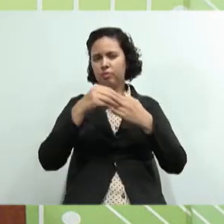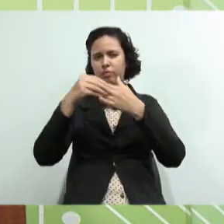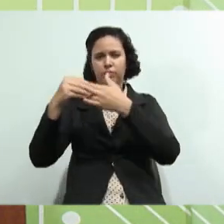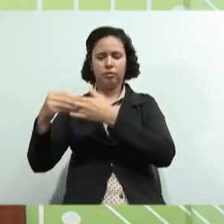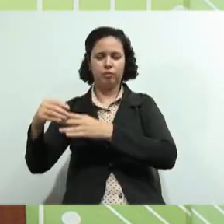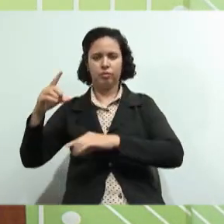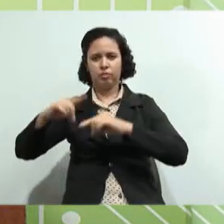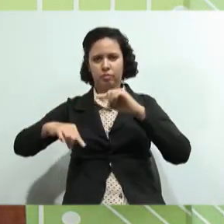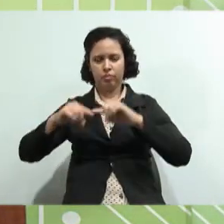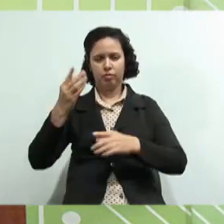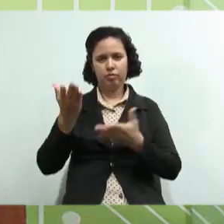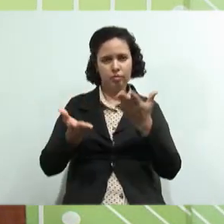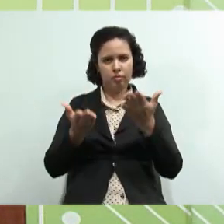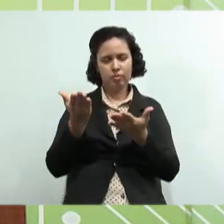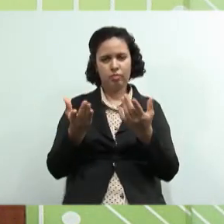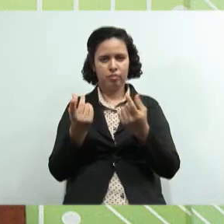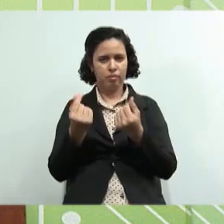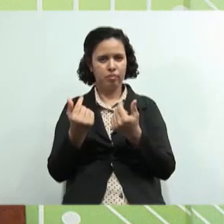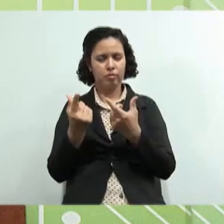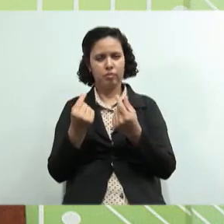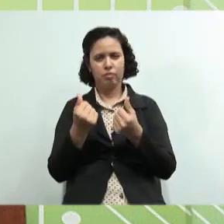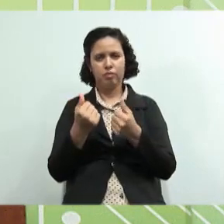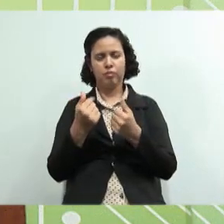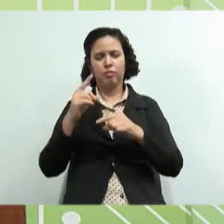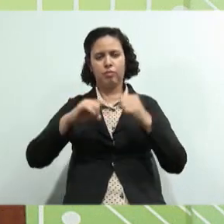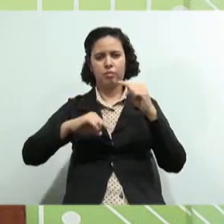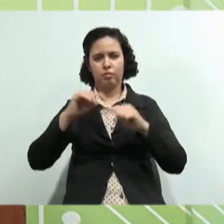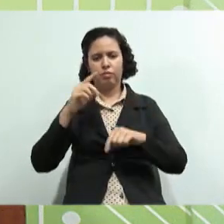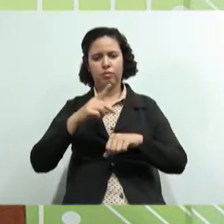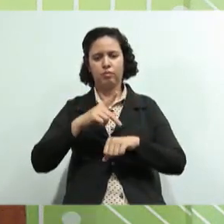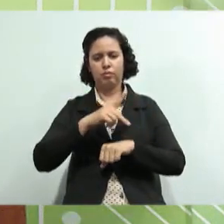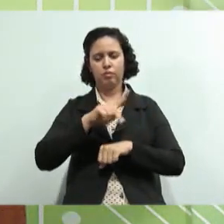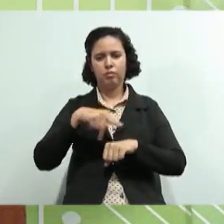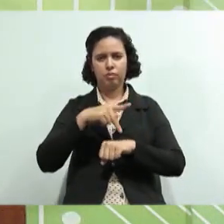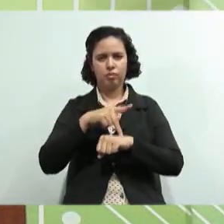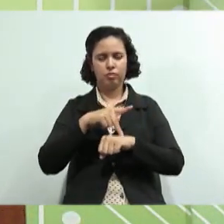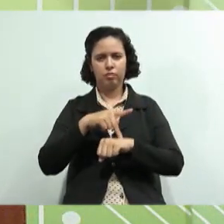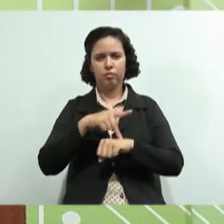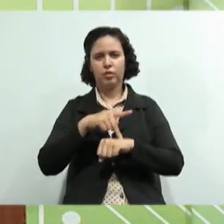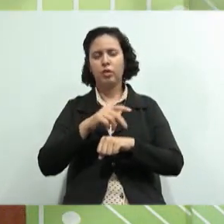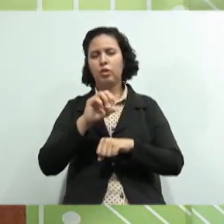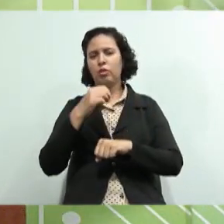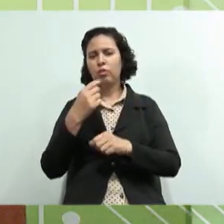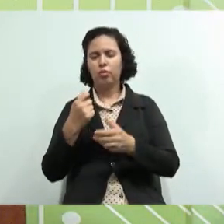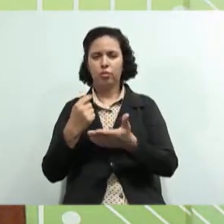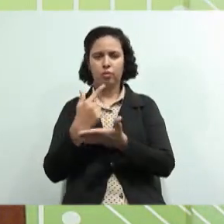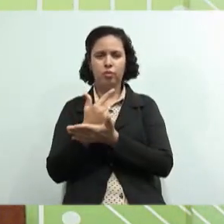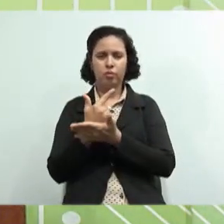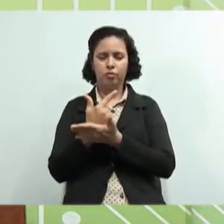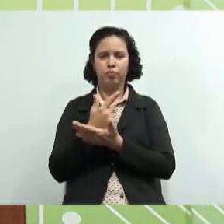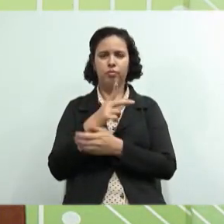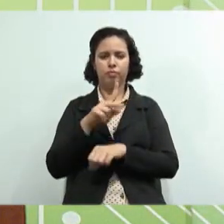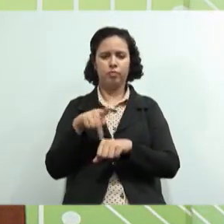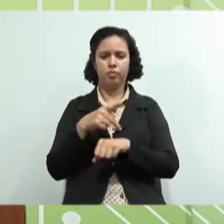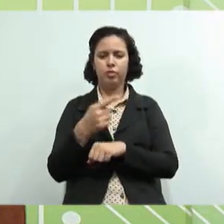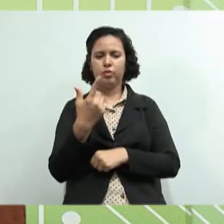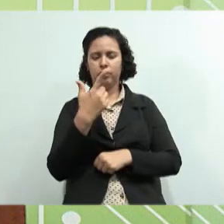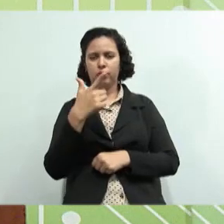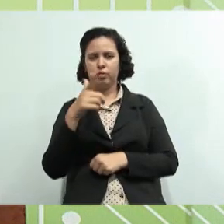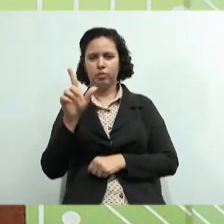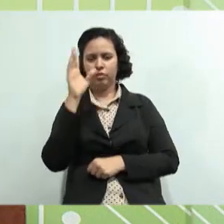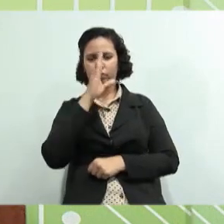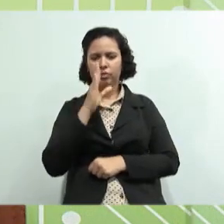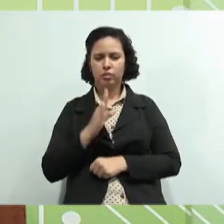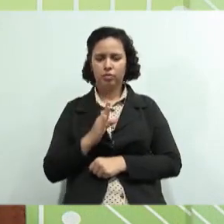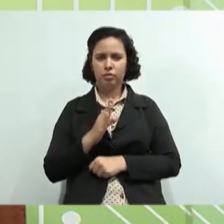poder equilibrar a nossa conta quando a gente importa um outro produto, quero dizer, quando a gente compra um produto de outro país, por exemplo, produtos